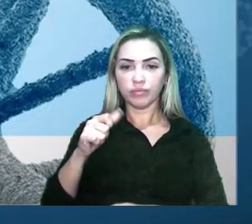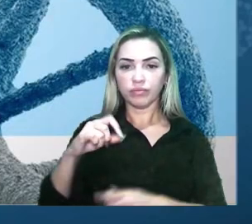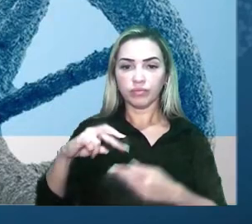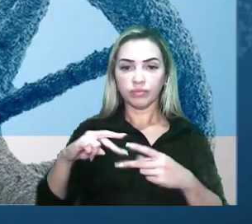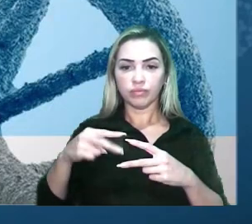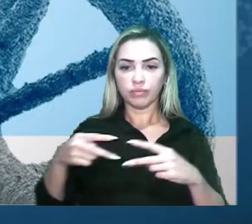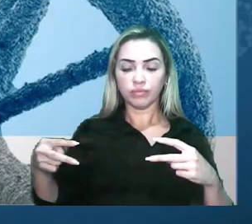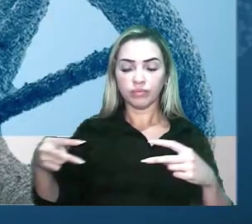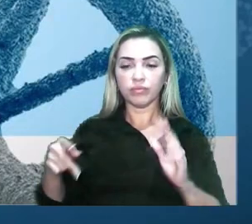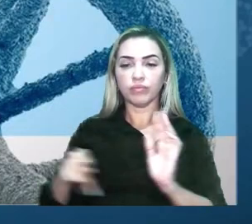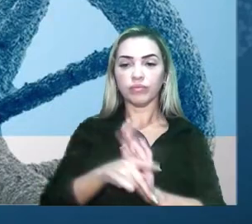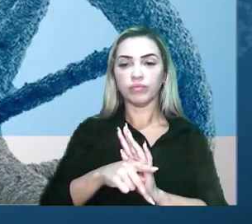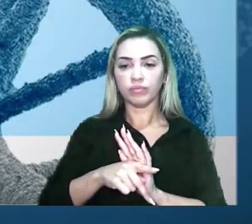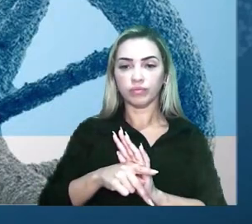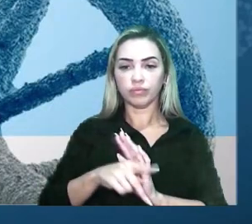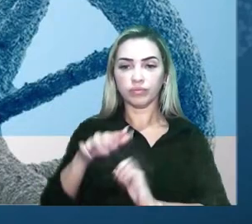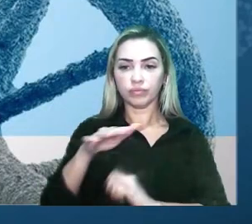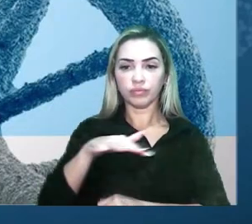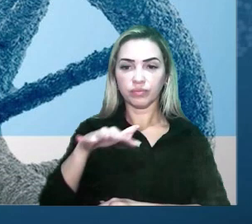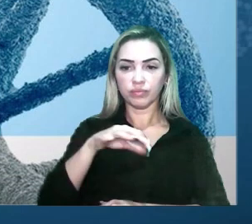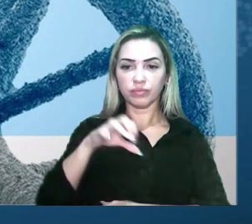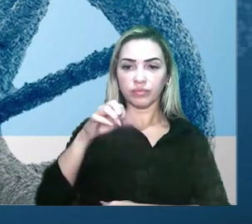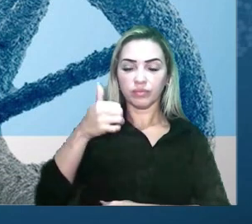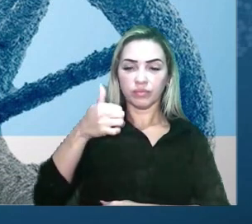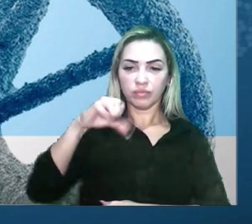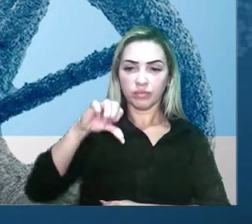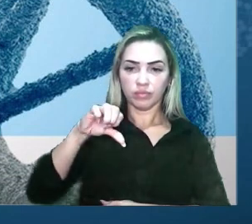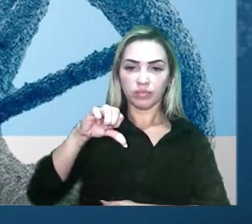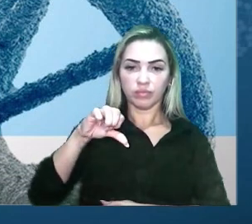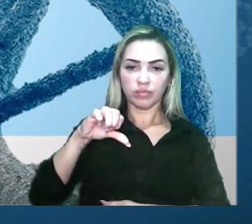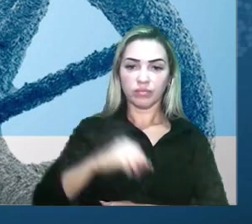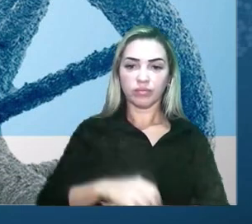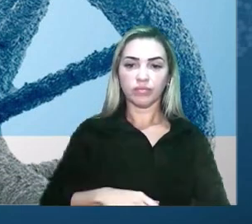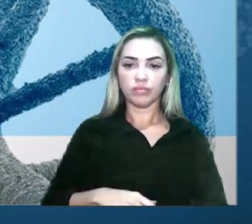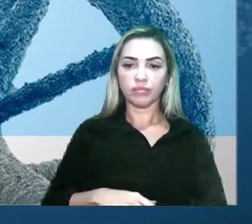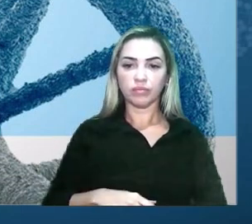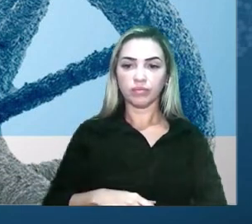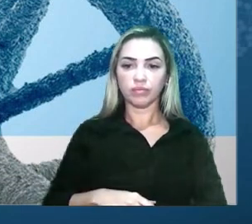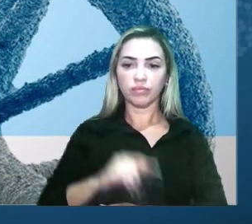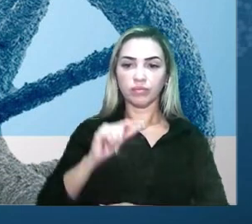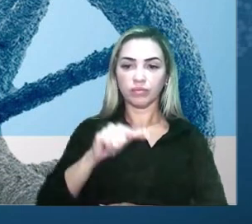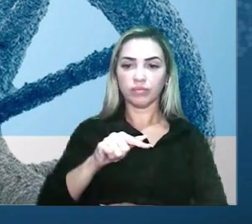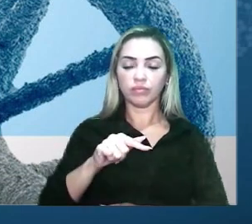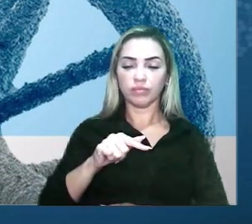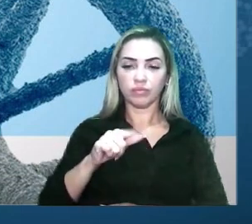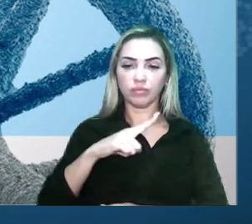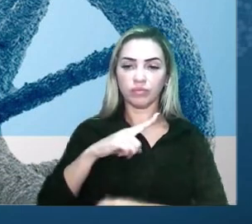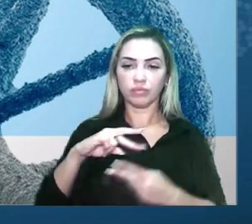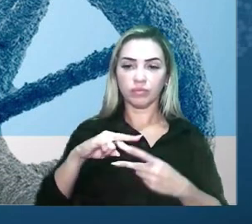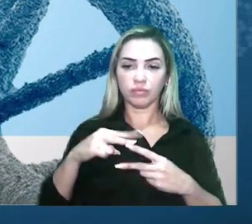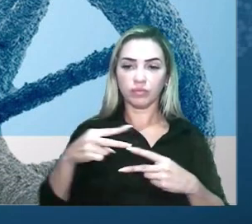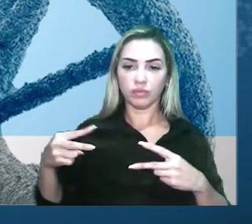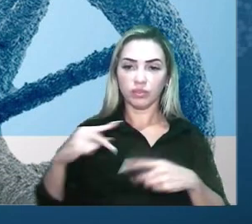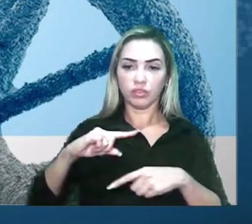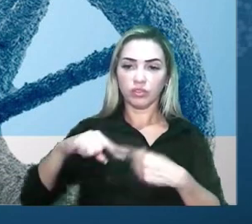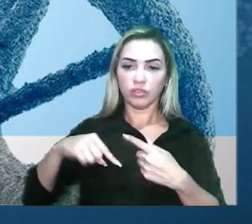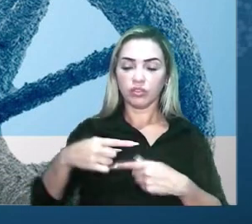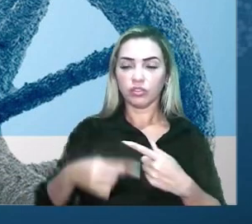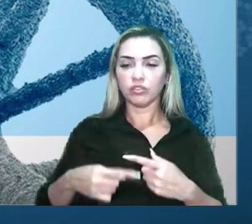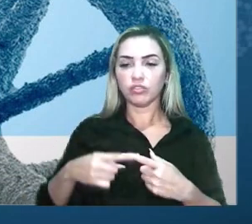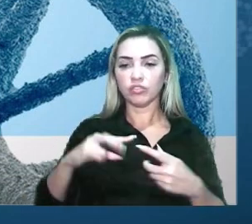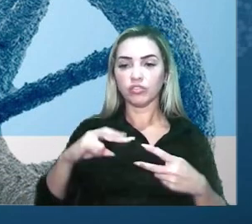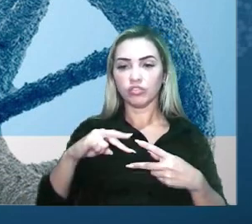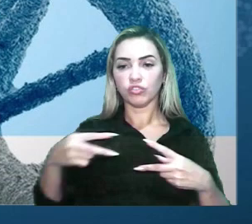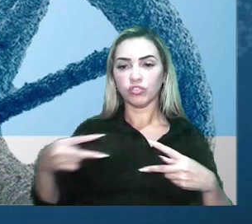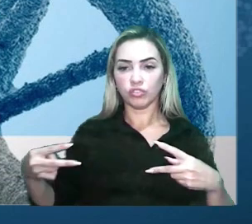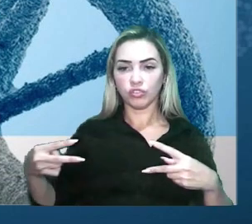Allogeneic 19 BBZ CAR-T Using CRISPR generation of allogenic cadillus in